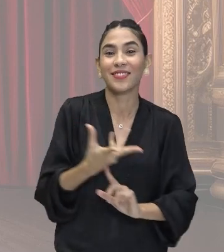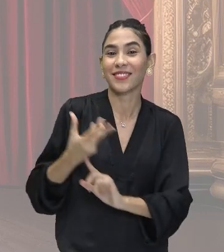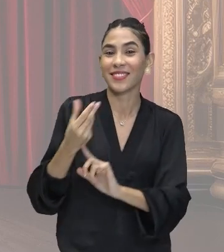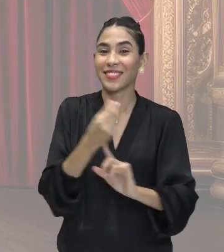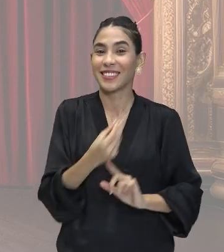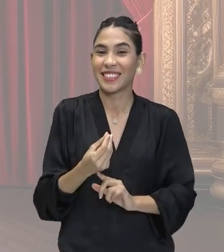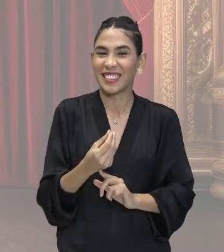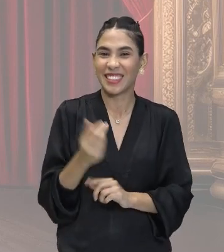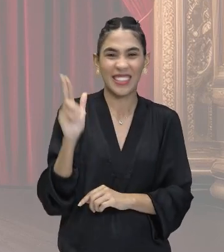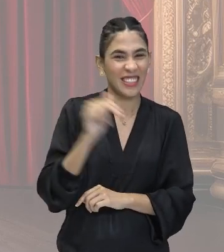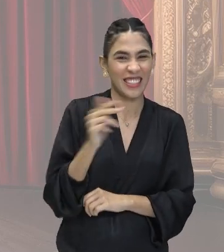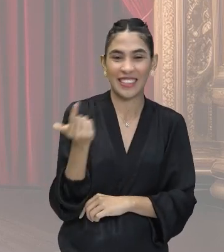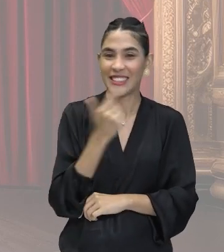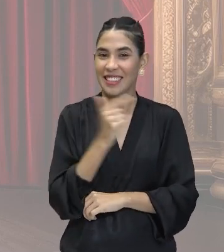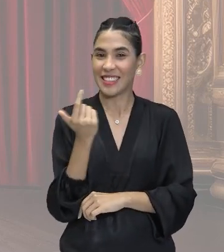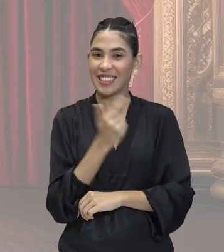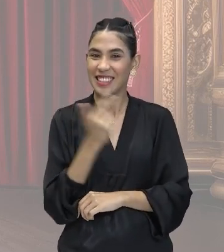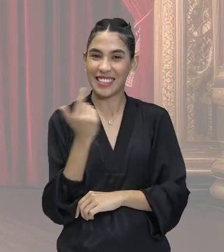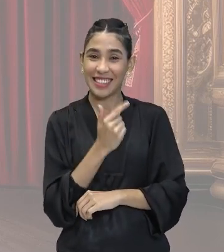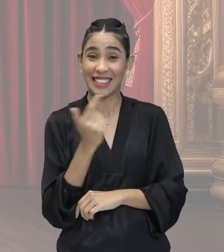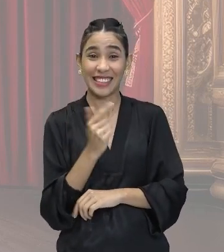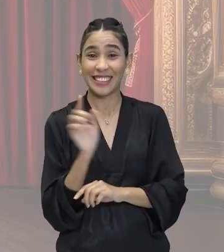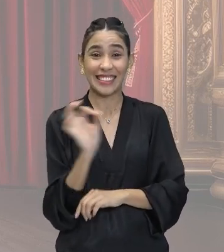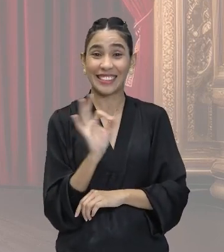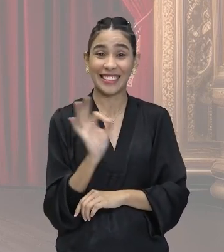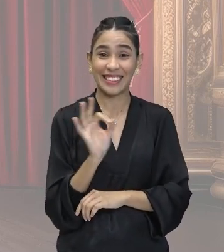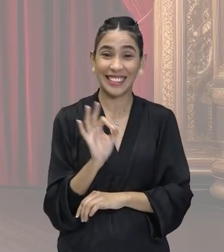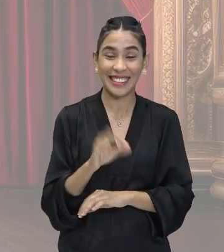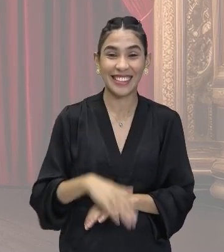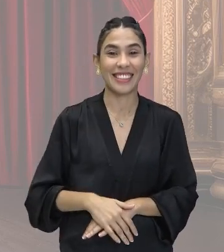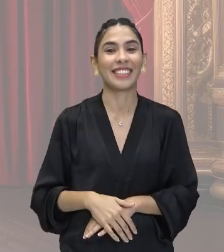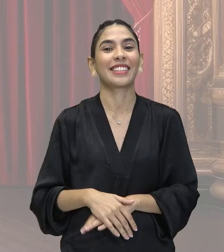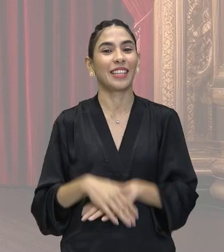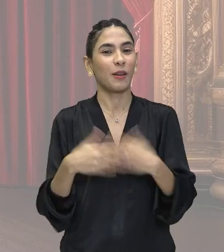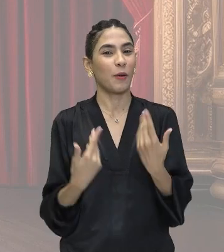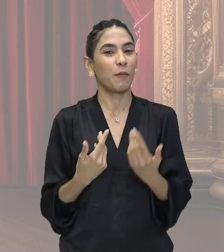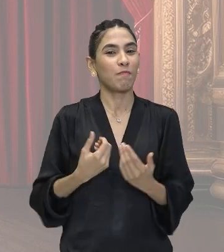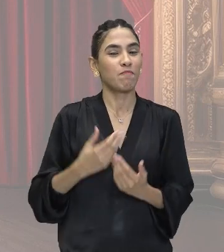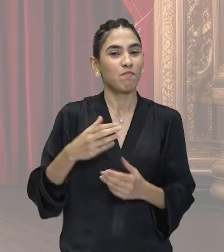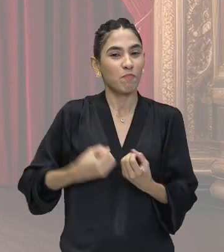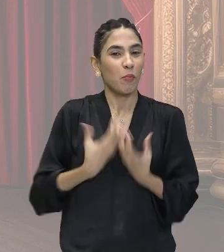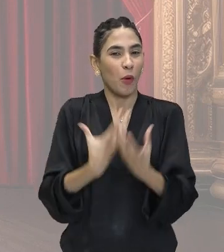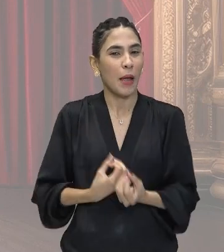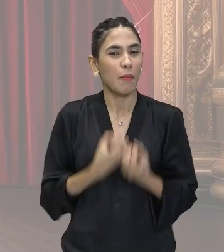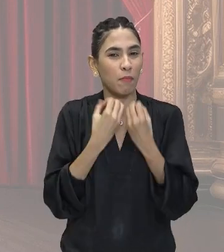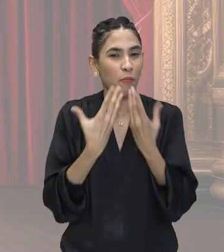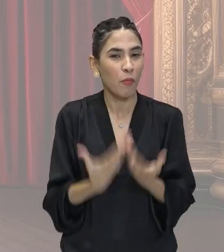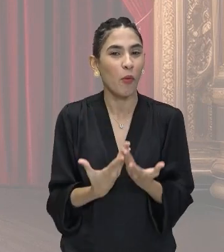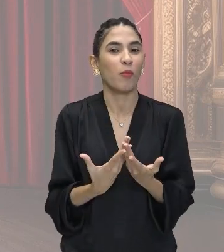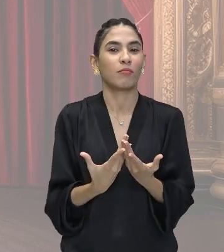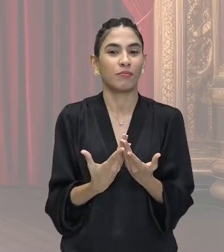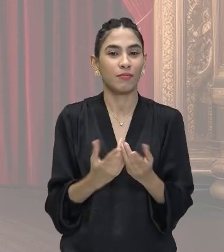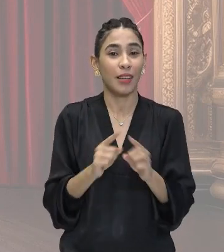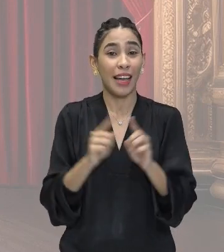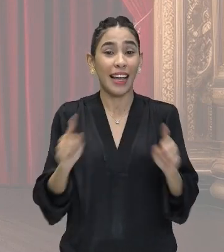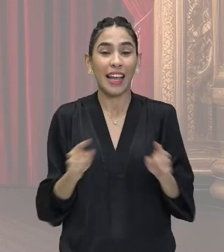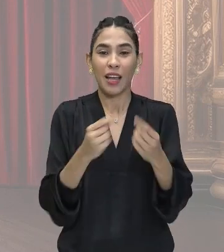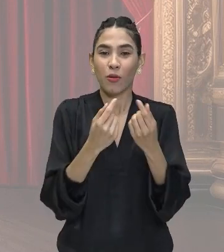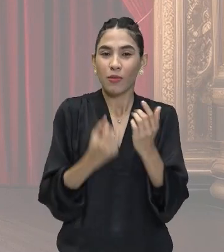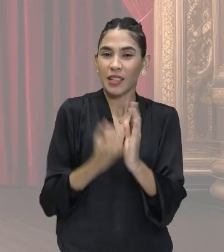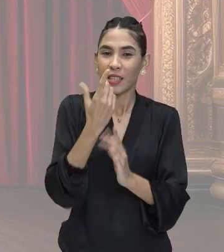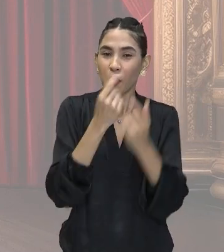nunca rimo os termos cognatos. O meu verso é bom, frumento sem joio, faço rimas